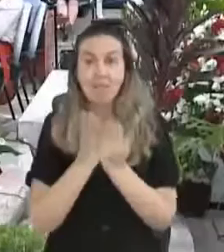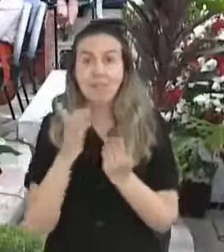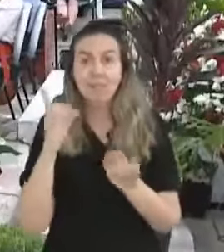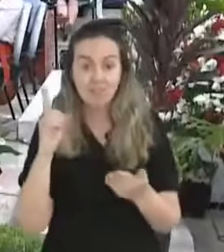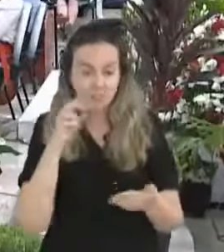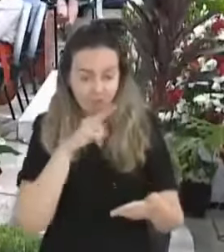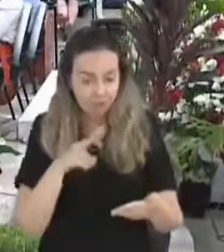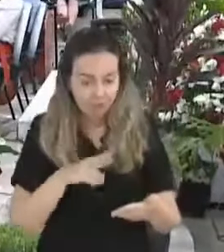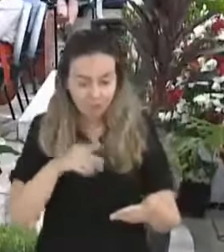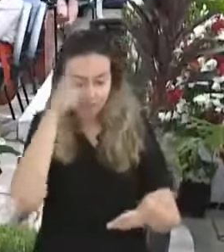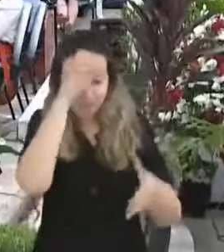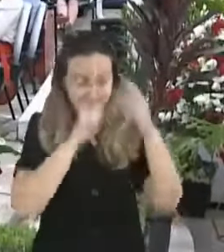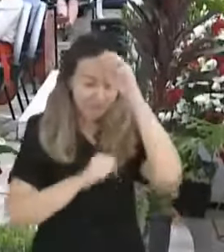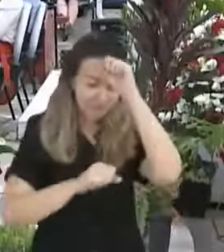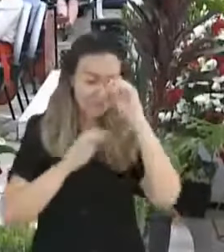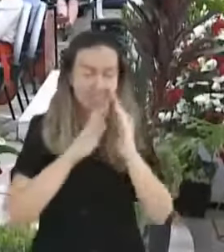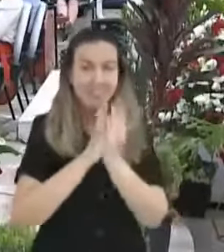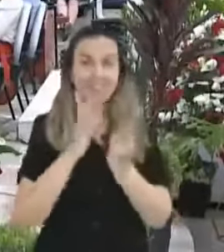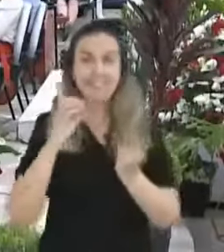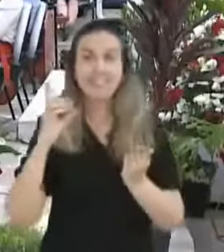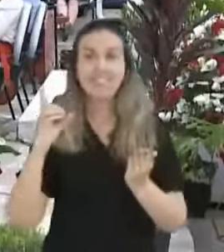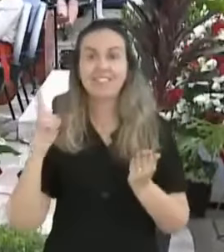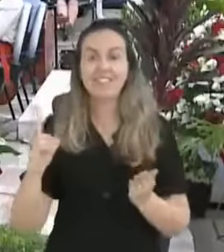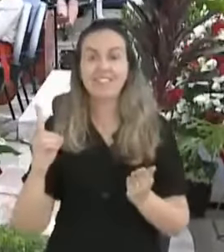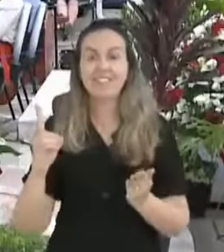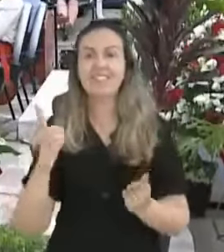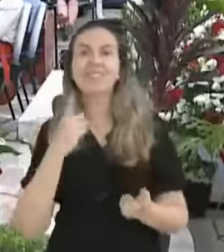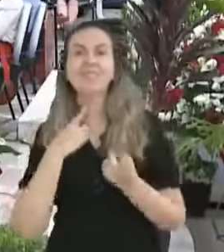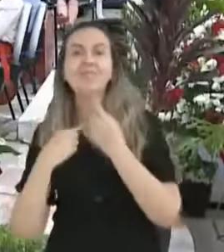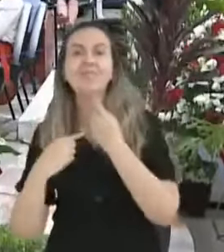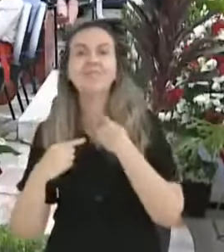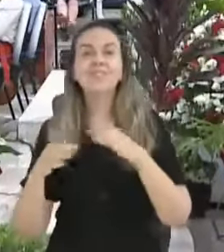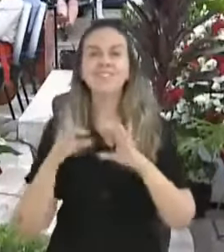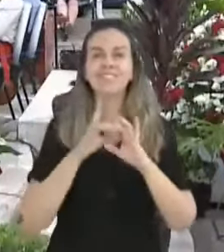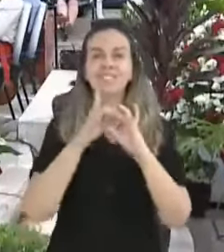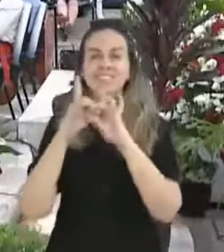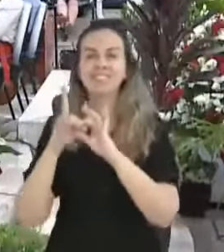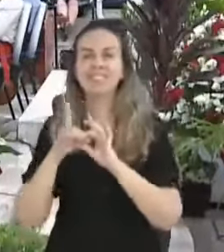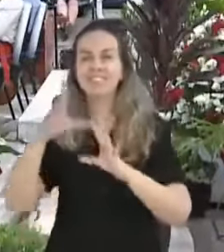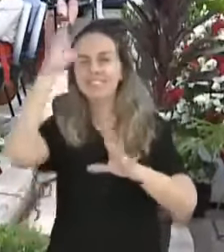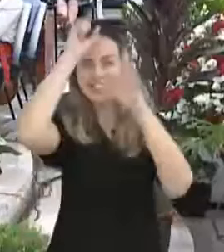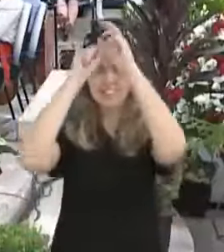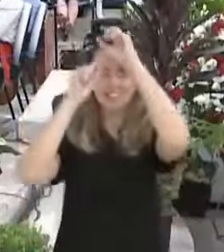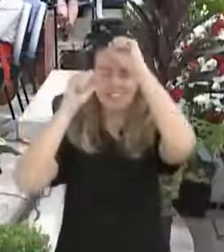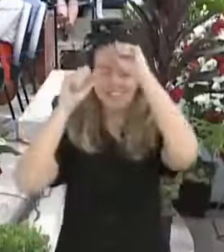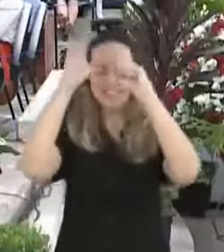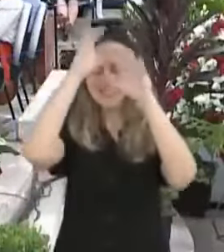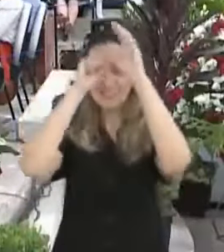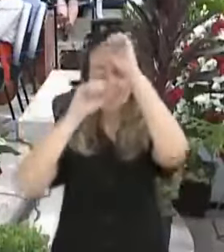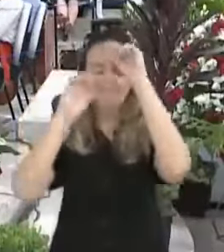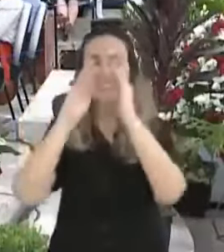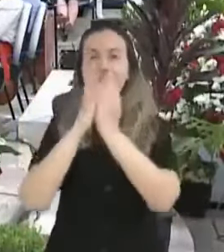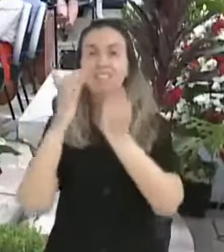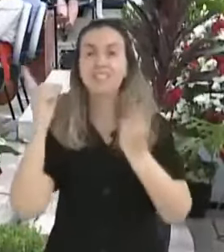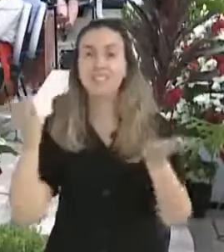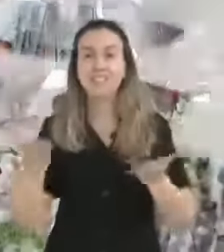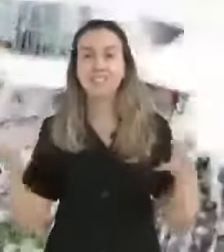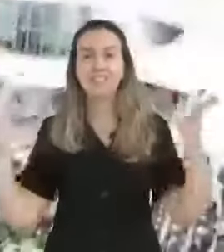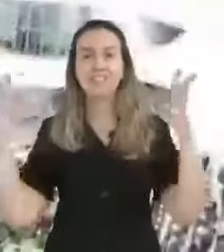palavra. Deus está renovando o teu apetite pelas coisas de Deus esta noite.